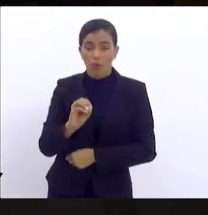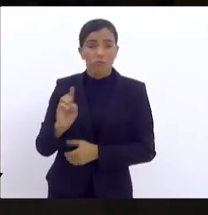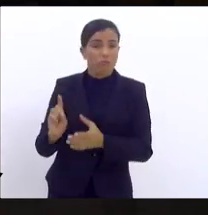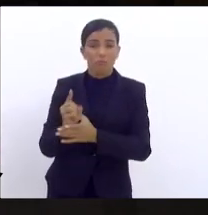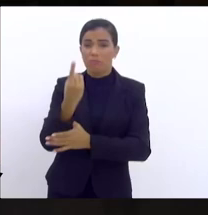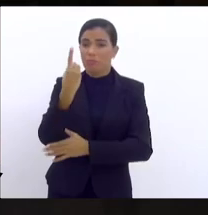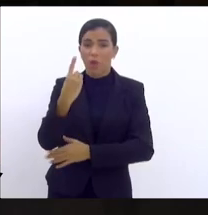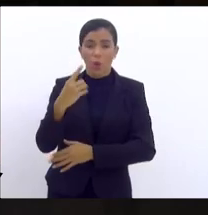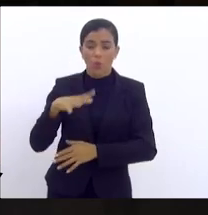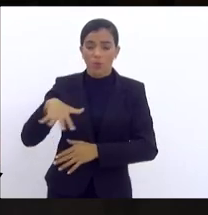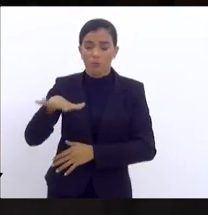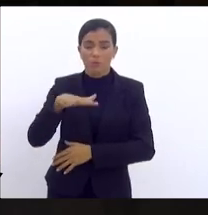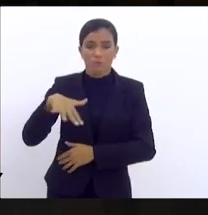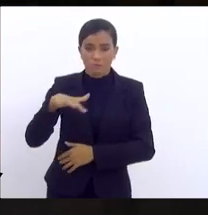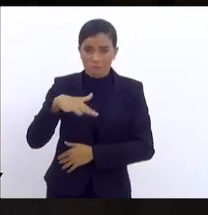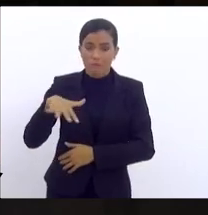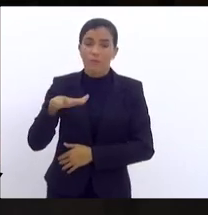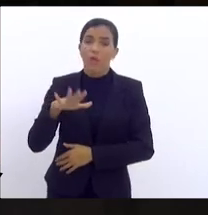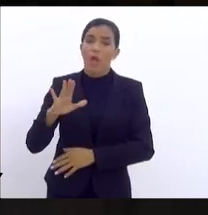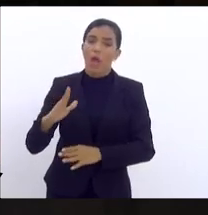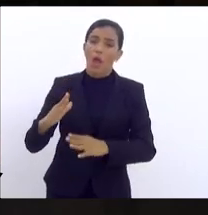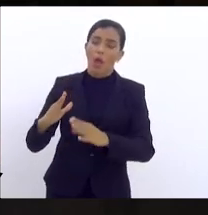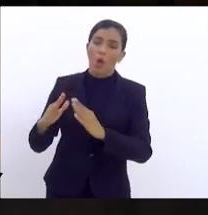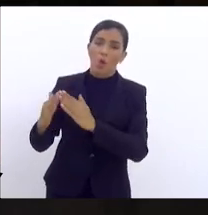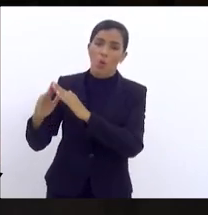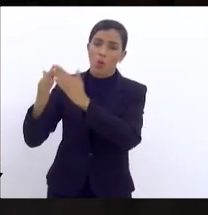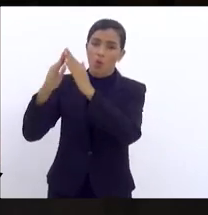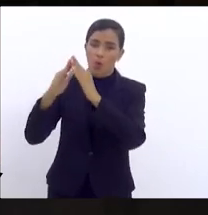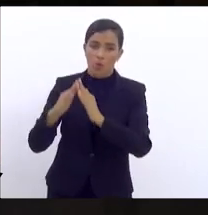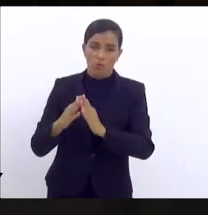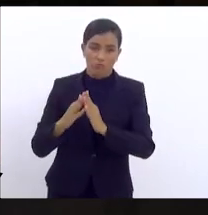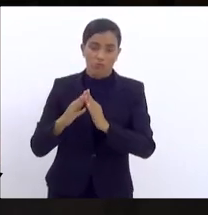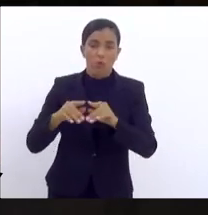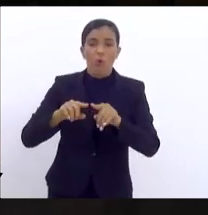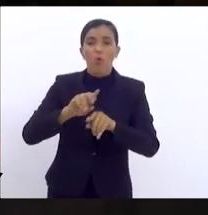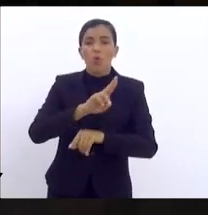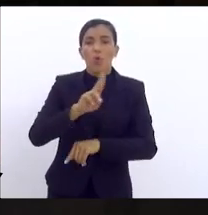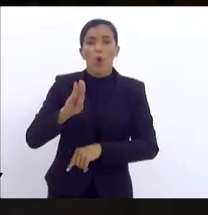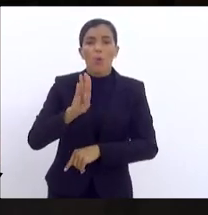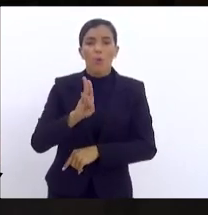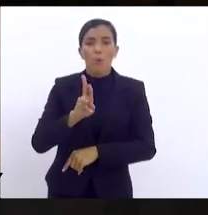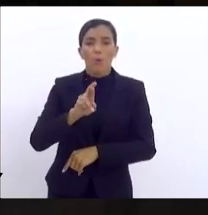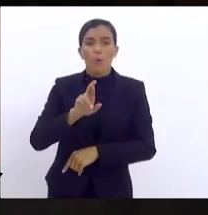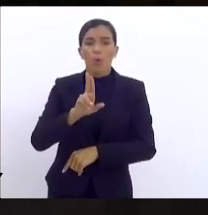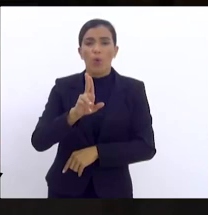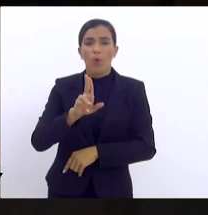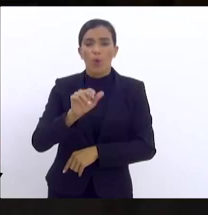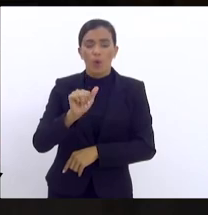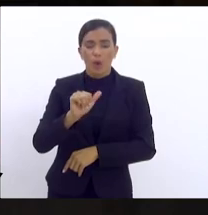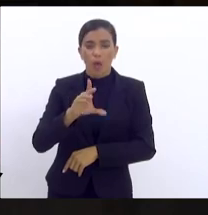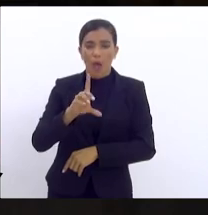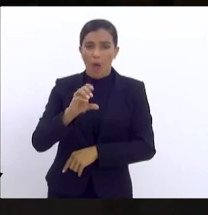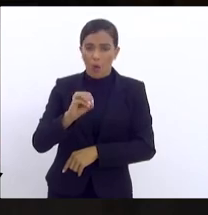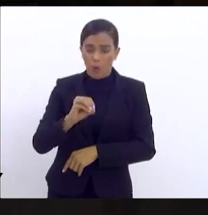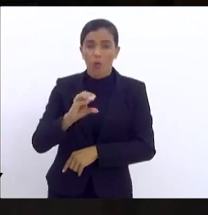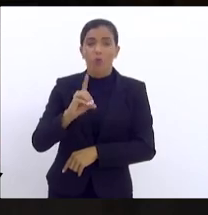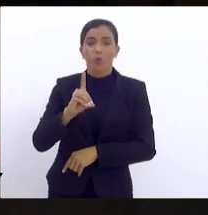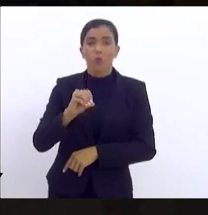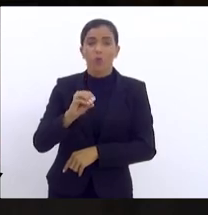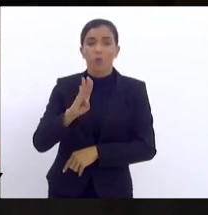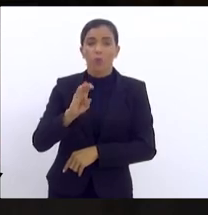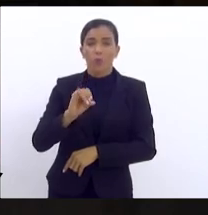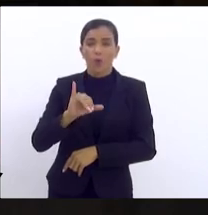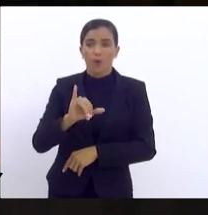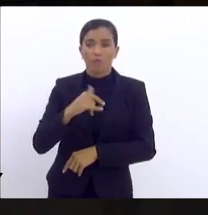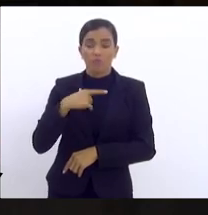ali do terceiro distrito que aquela comunidade lá do buraco do boi é o único local onde mais é uma comunidade que realmente hoje se encontra